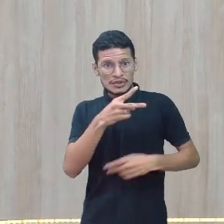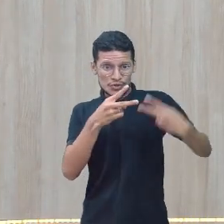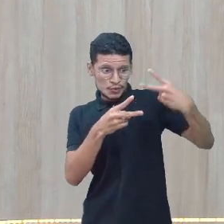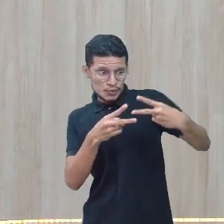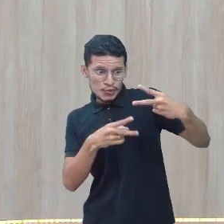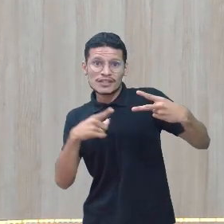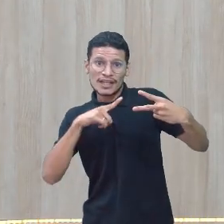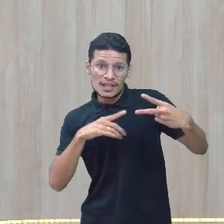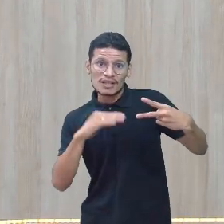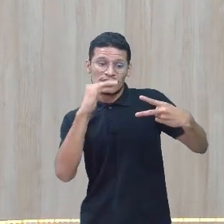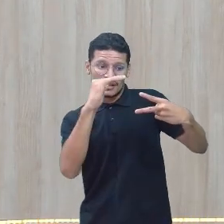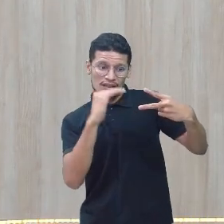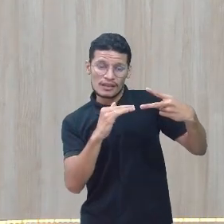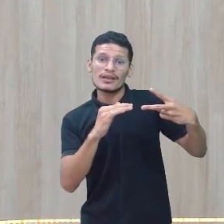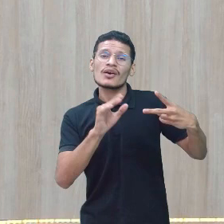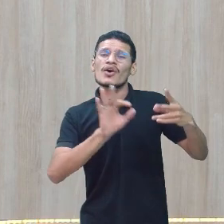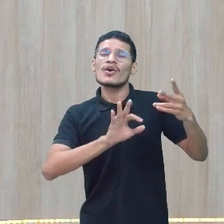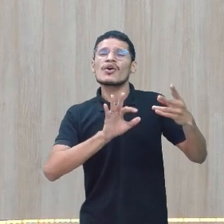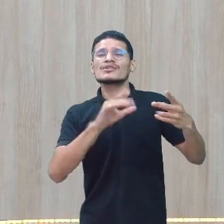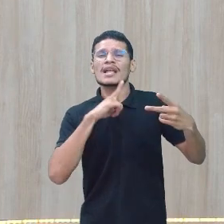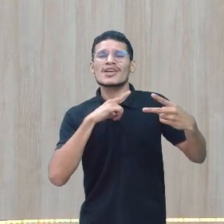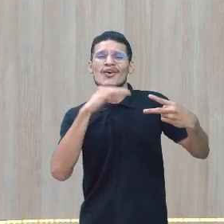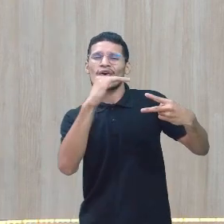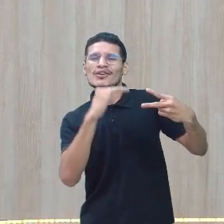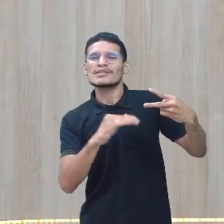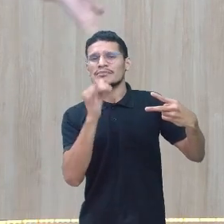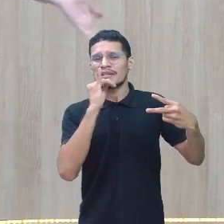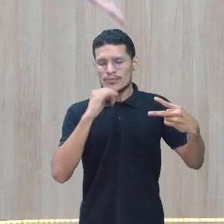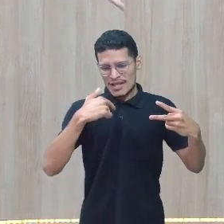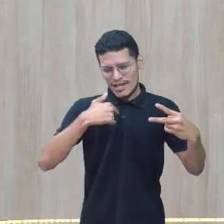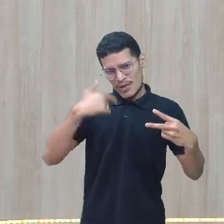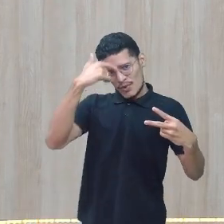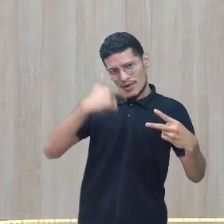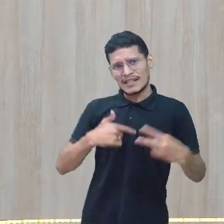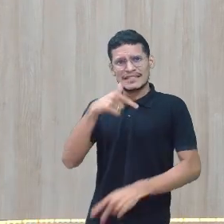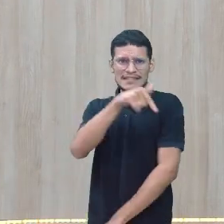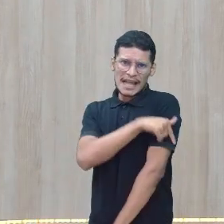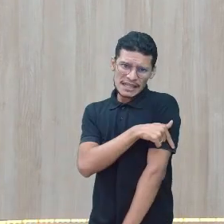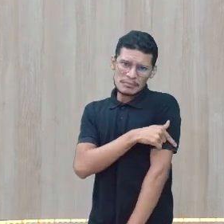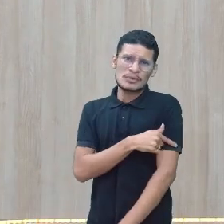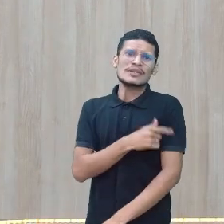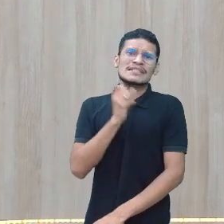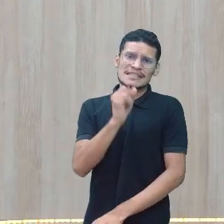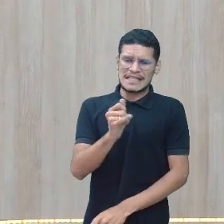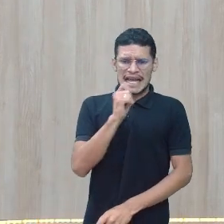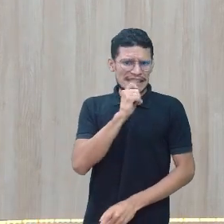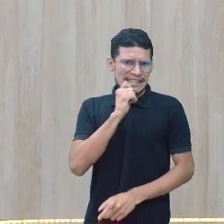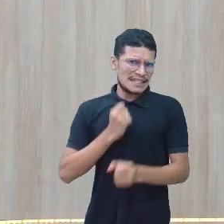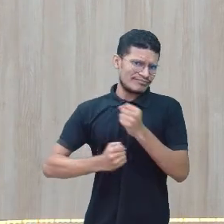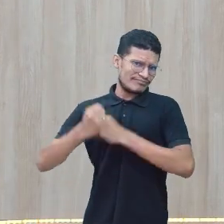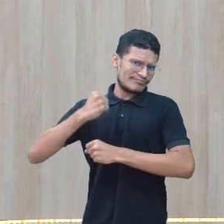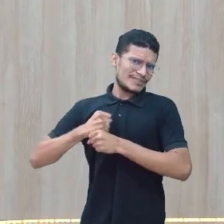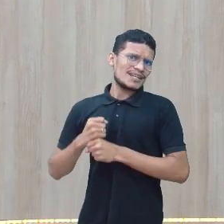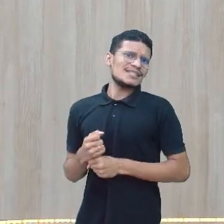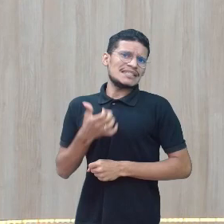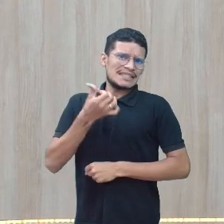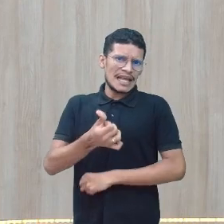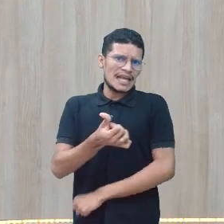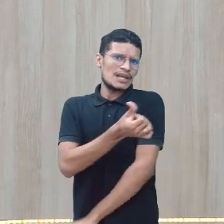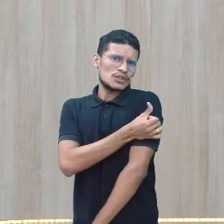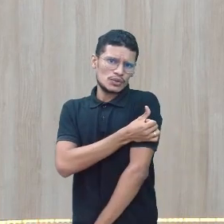colocam uma ordem nas situações. Não tem como eu ser 7º ano se eu não fui 6º ano, né? Então, a ideia